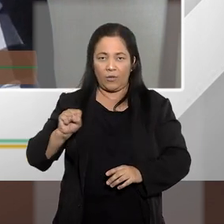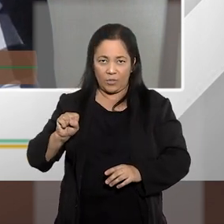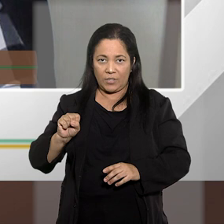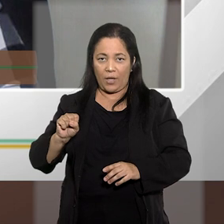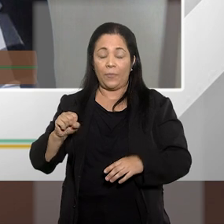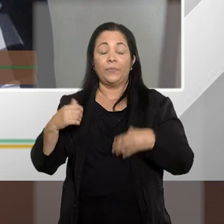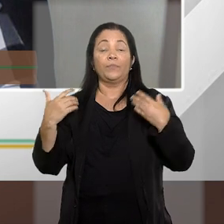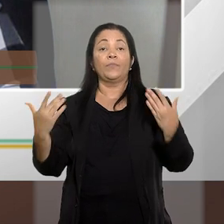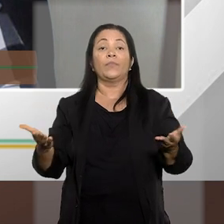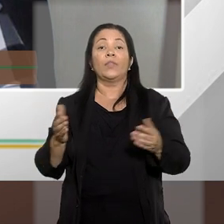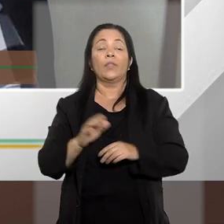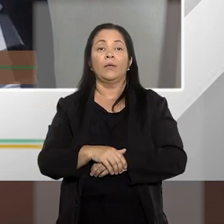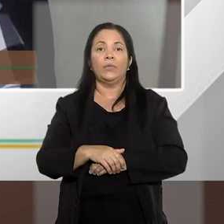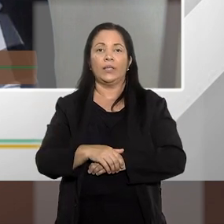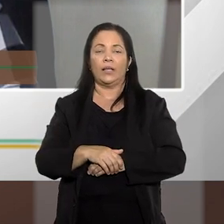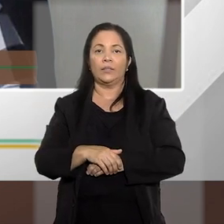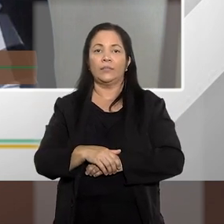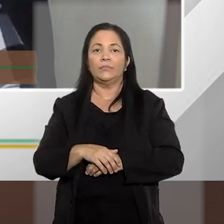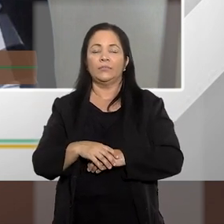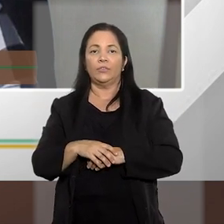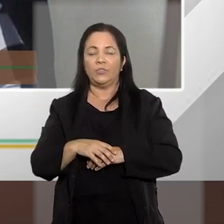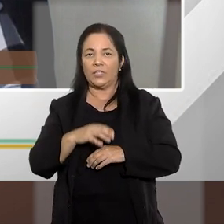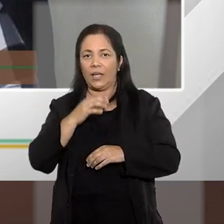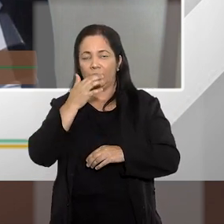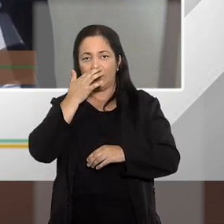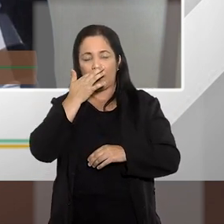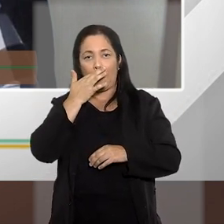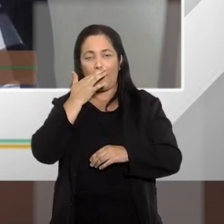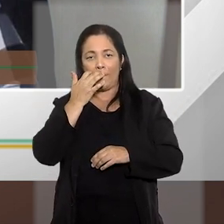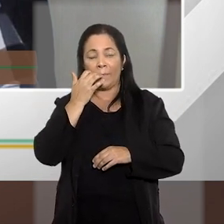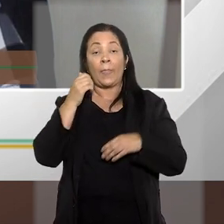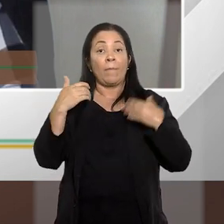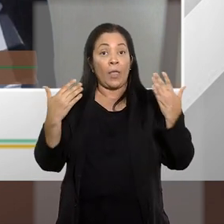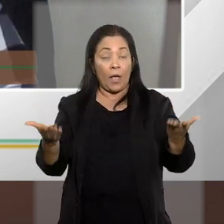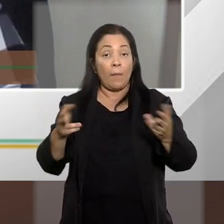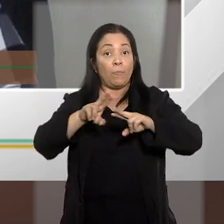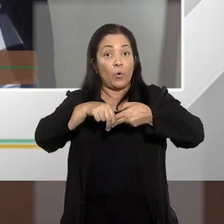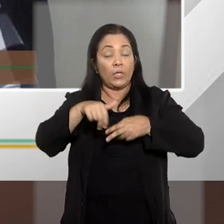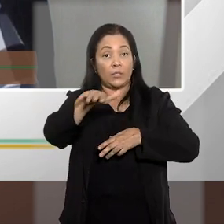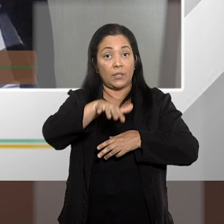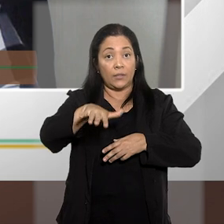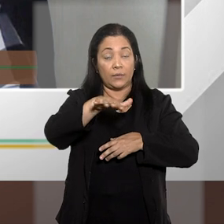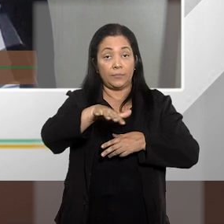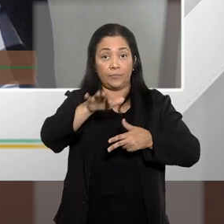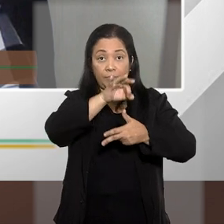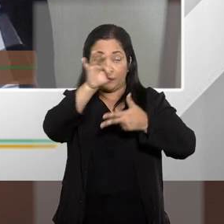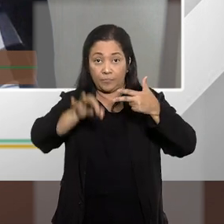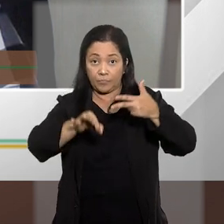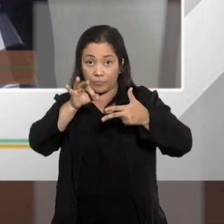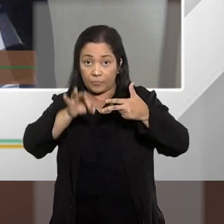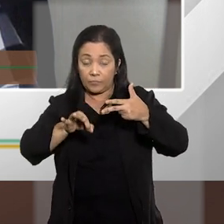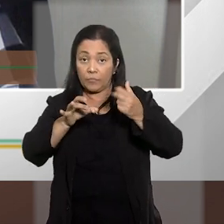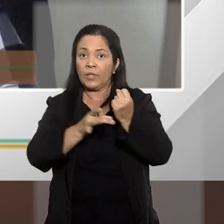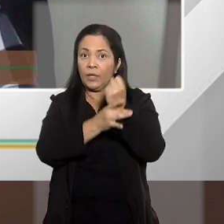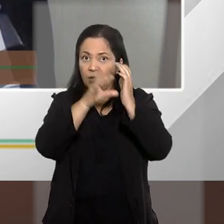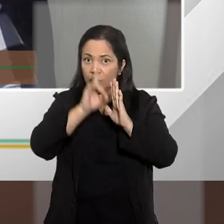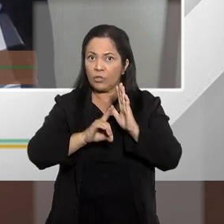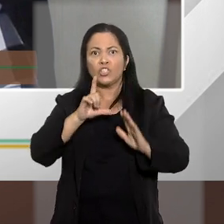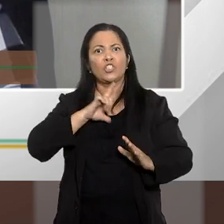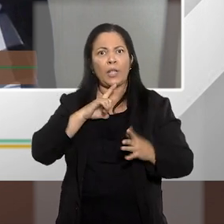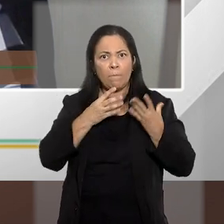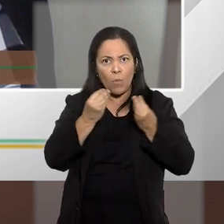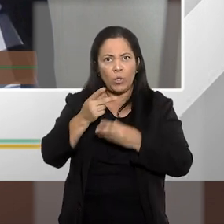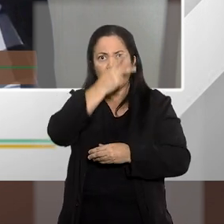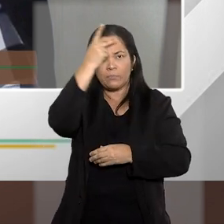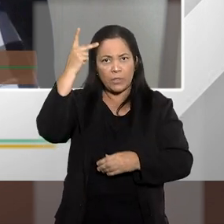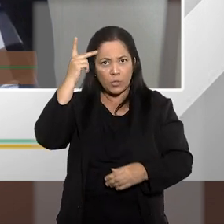aonde funciona com a integralidade daquilo que foi decidido no campo judiciário. A gente tem muitas pessoas trans, muitas travestis,